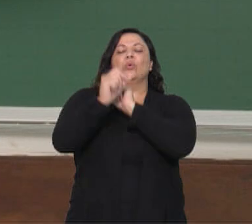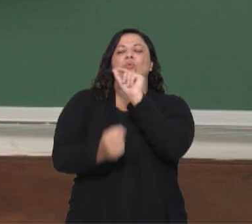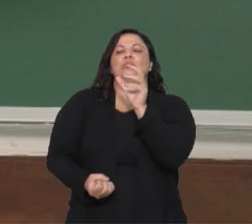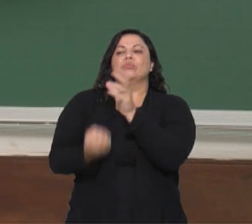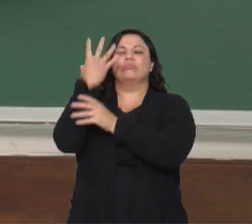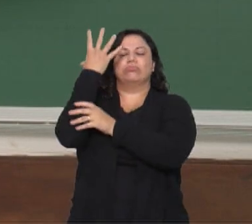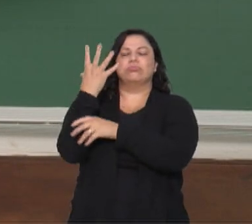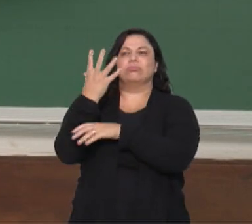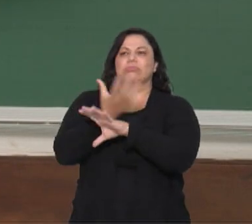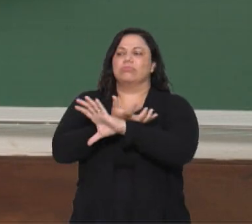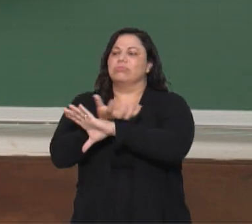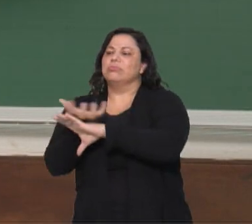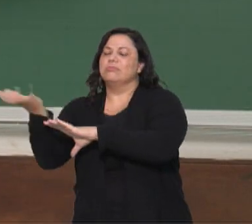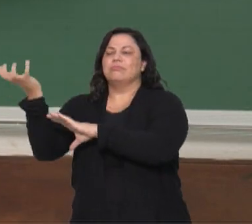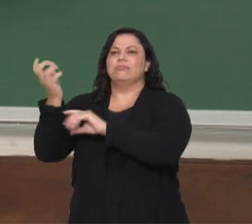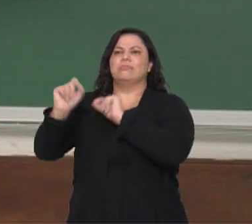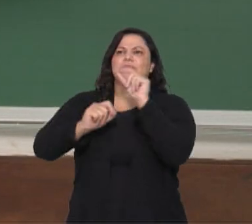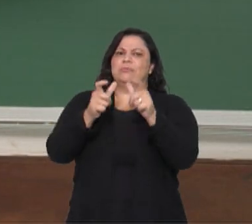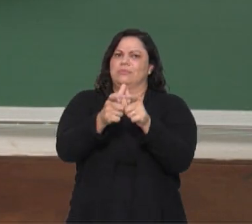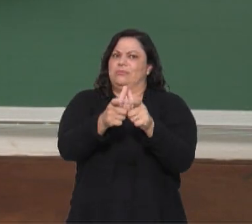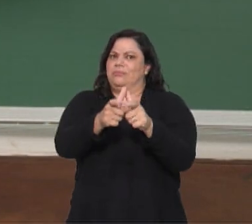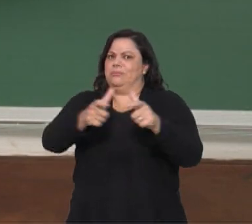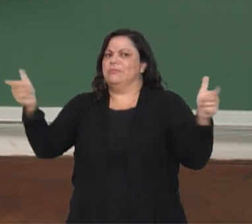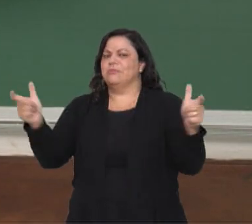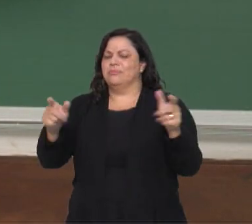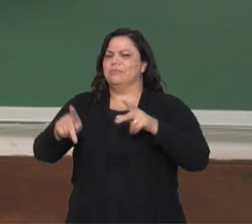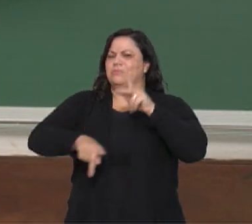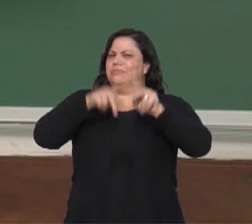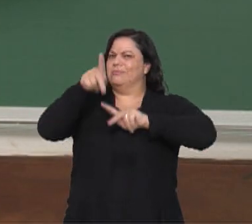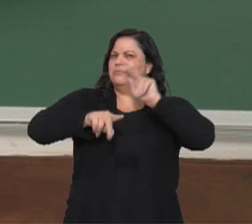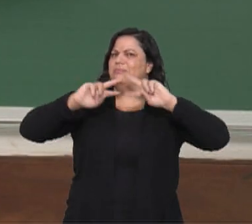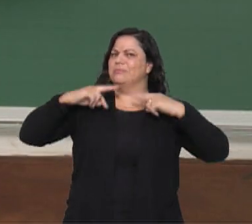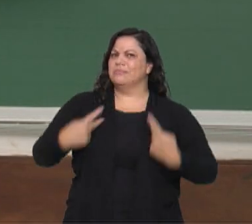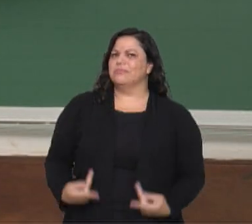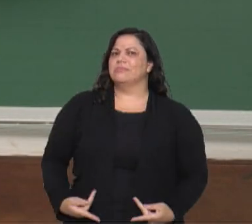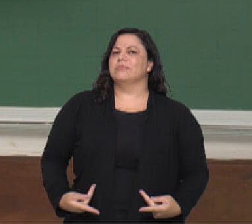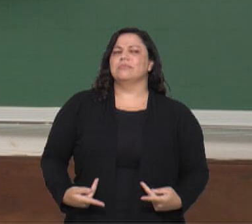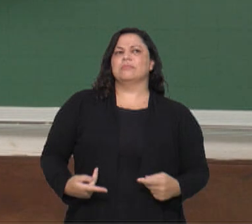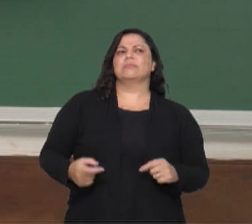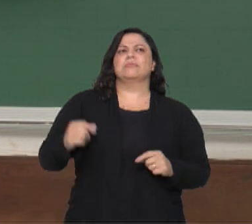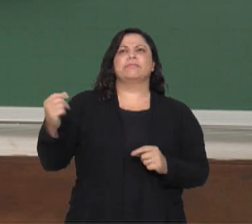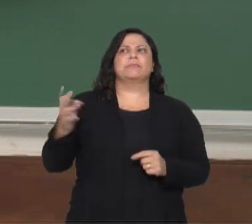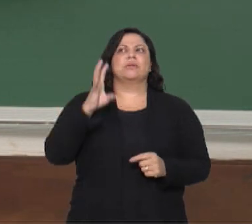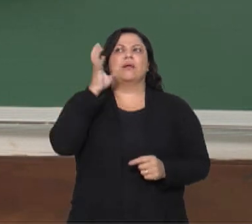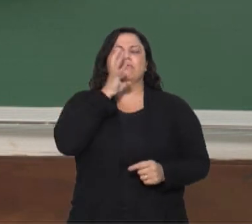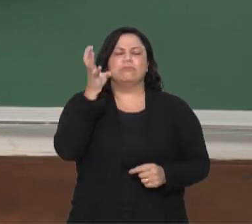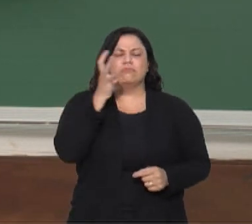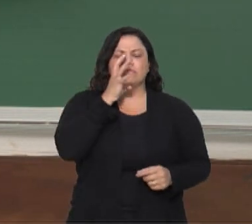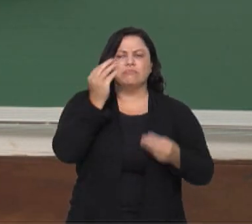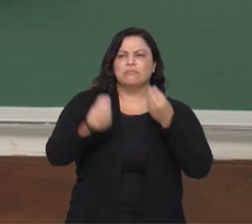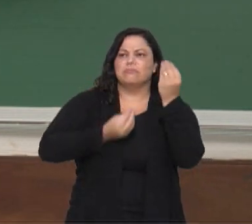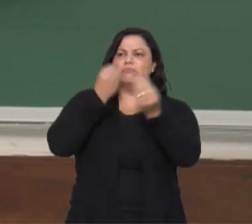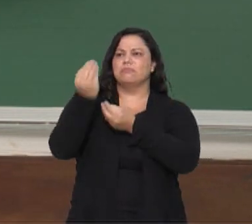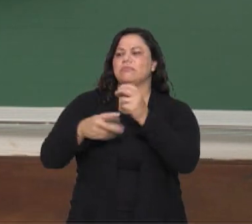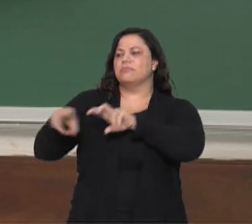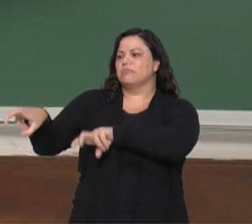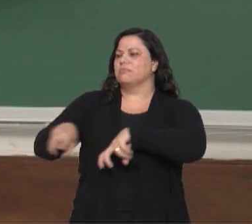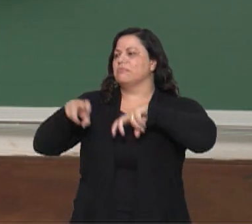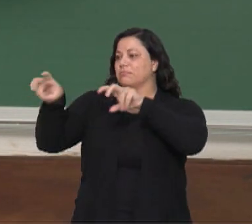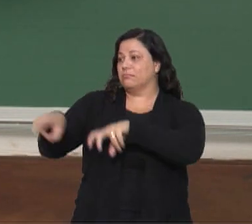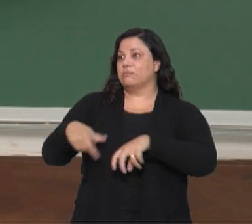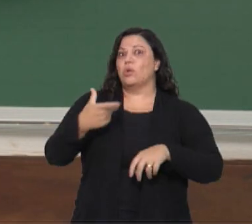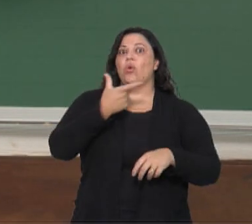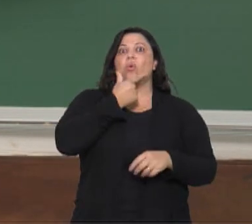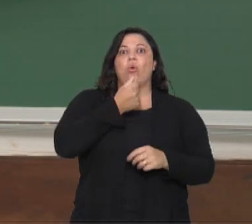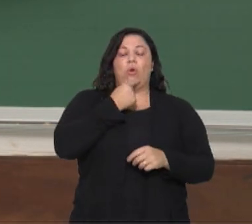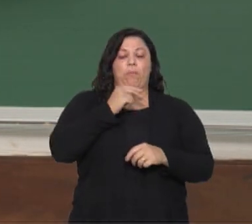como que vai aumentar a população humana de uma maneira impressionante. Aqui, inclusive, está dizendo que com a agricultura o homem passa a ficar fixo